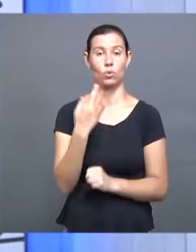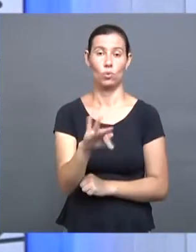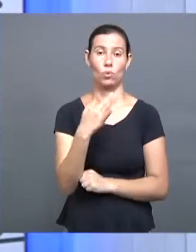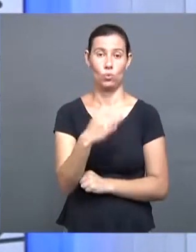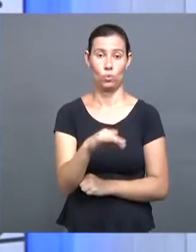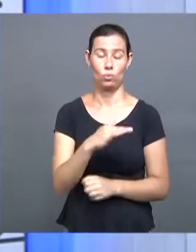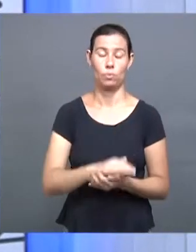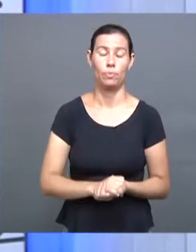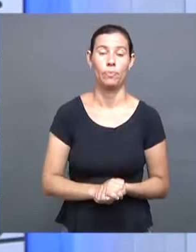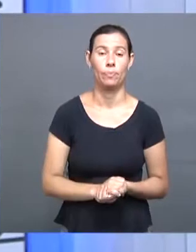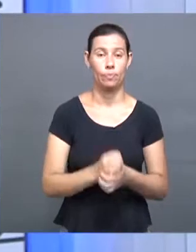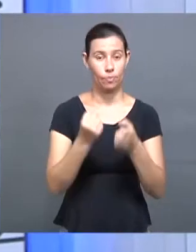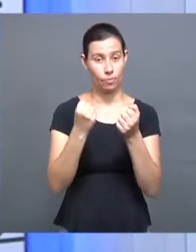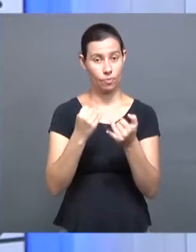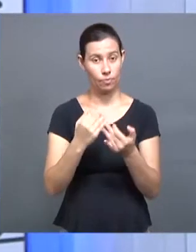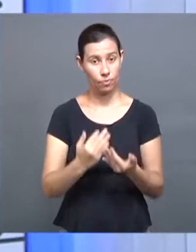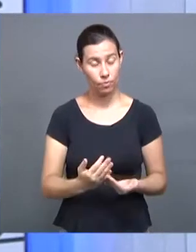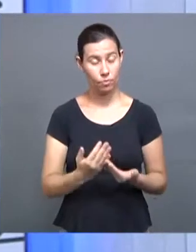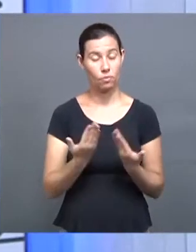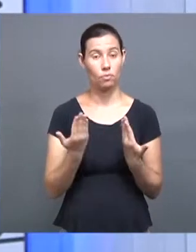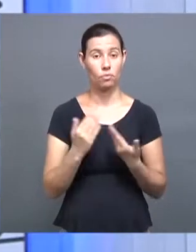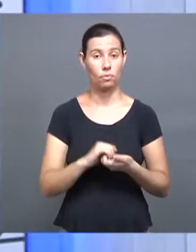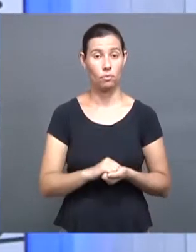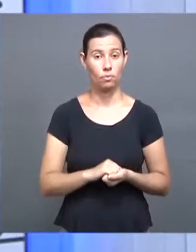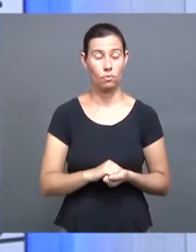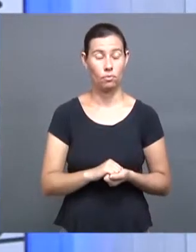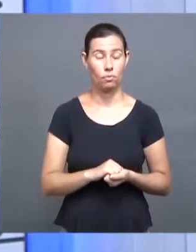com certeza, a ligação